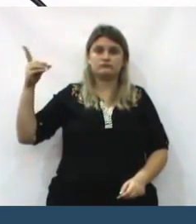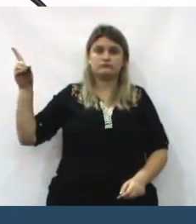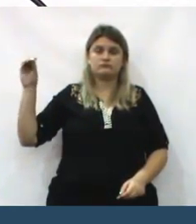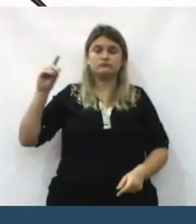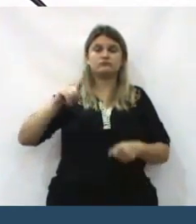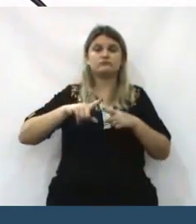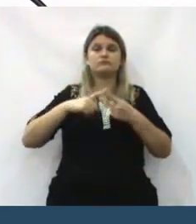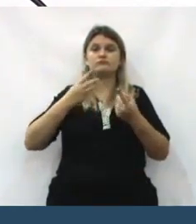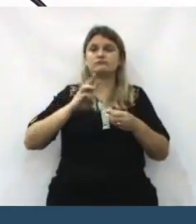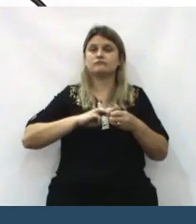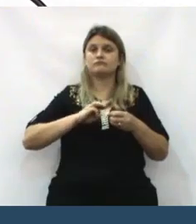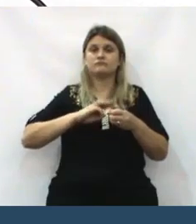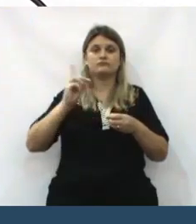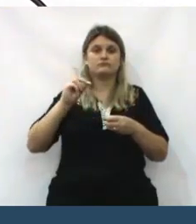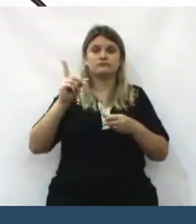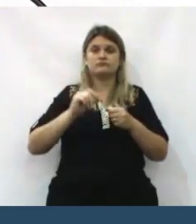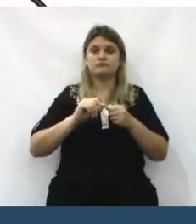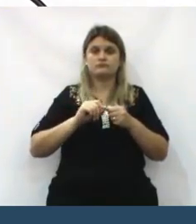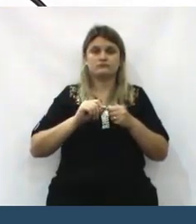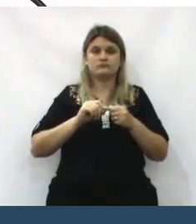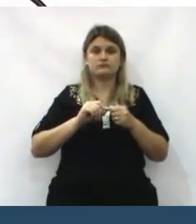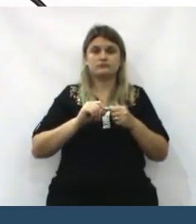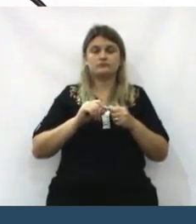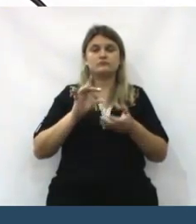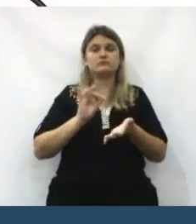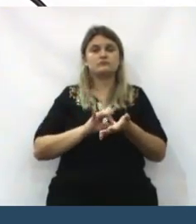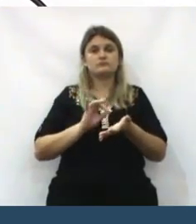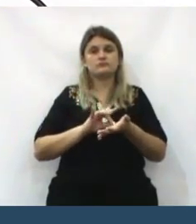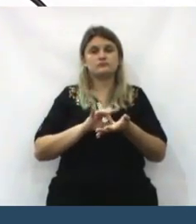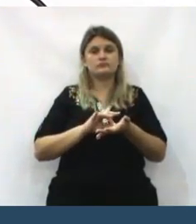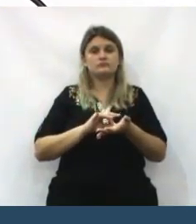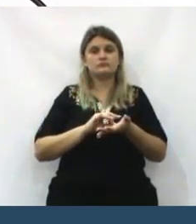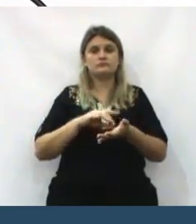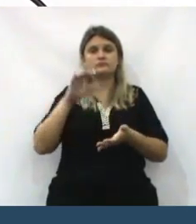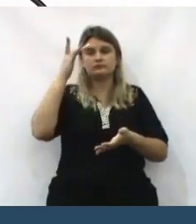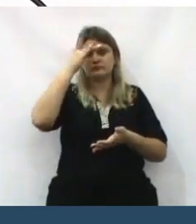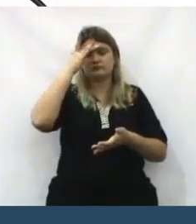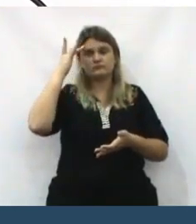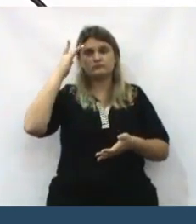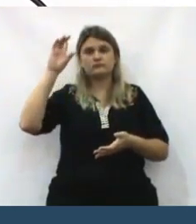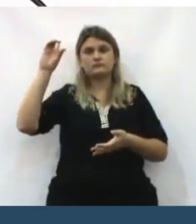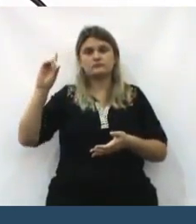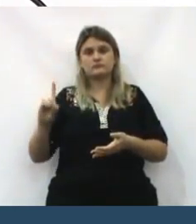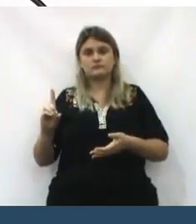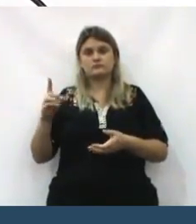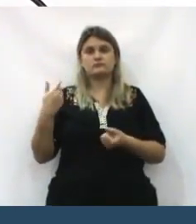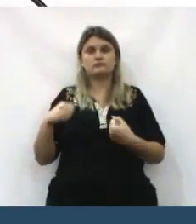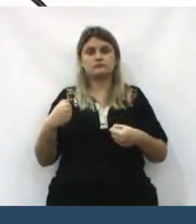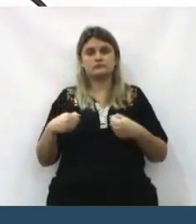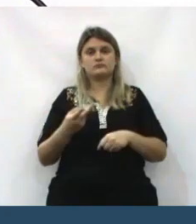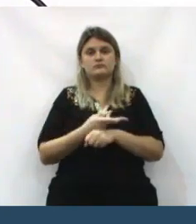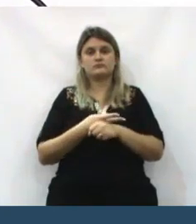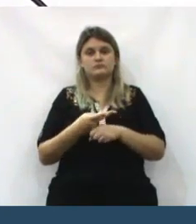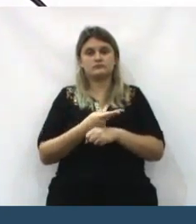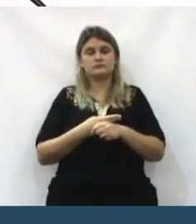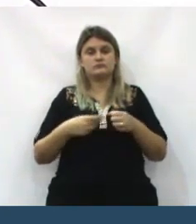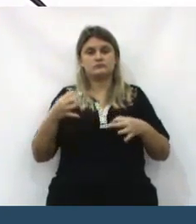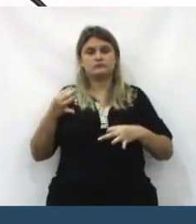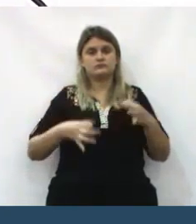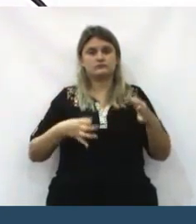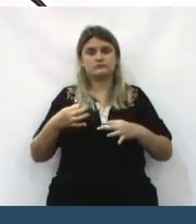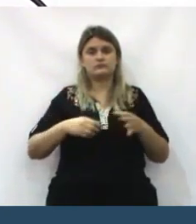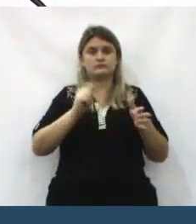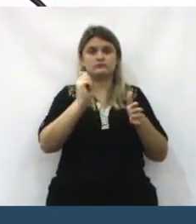injunção. Mas os municípios não estão fazendo. Mesmo assim, o deficiente tem que procurar